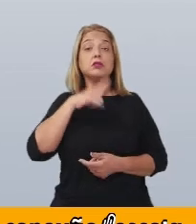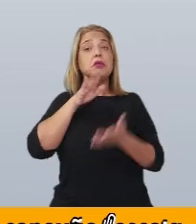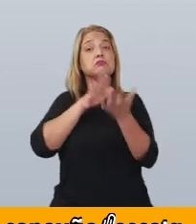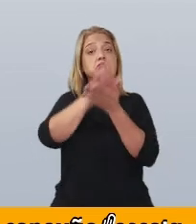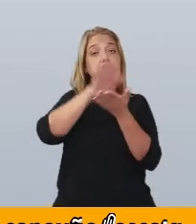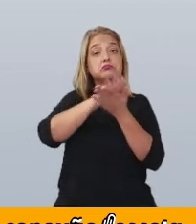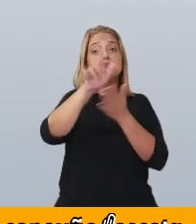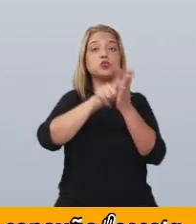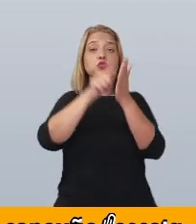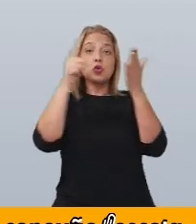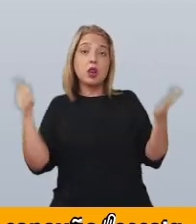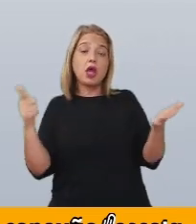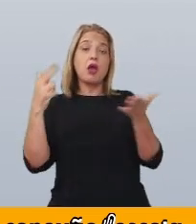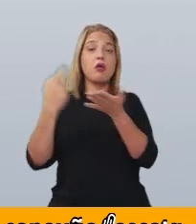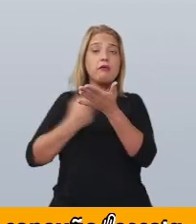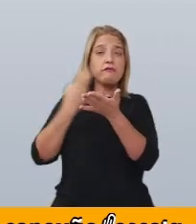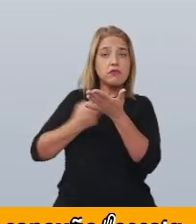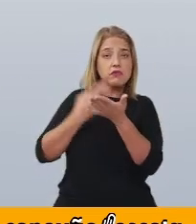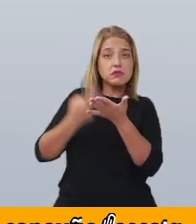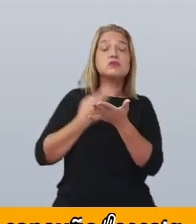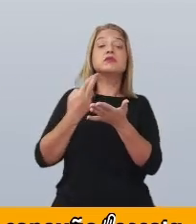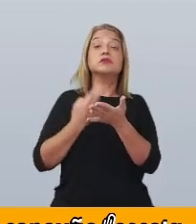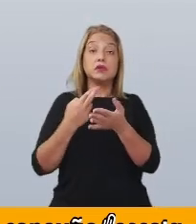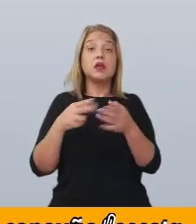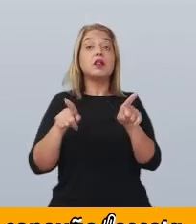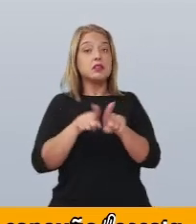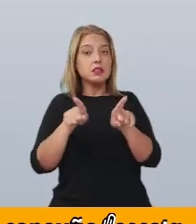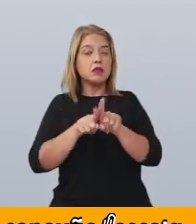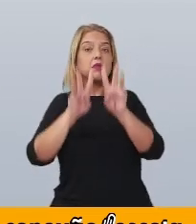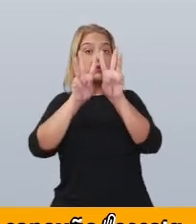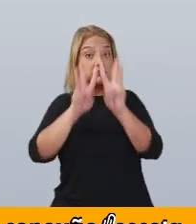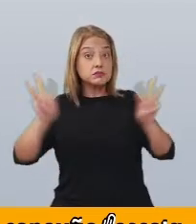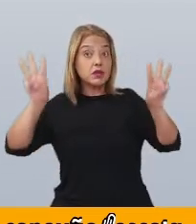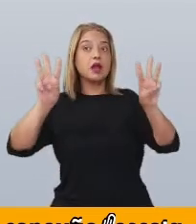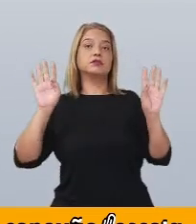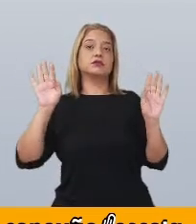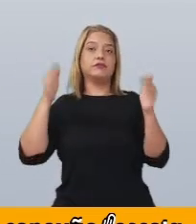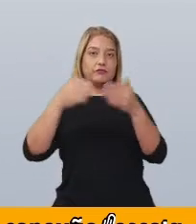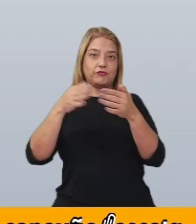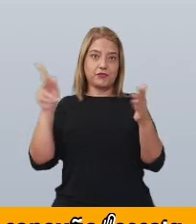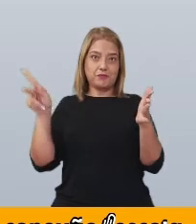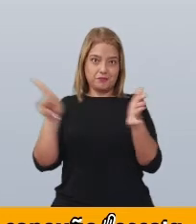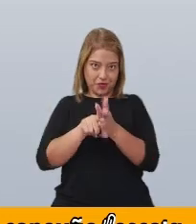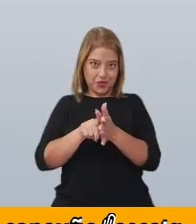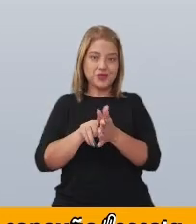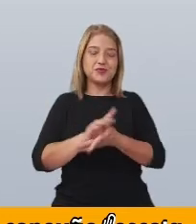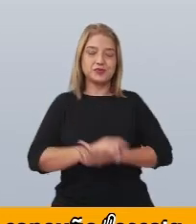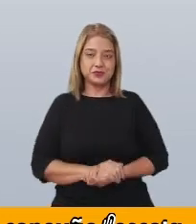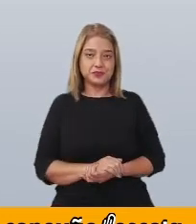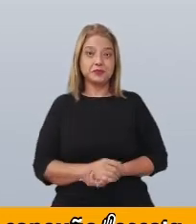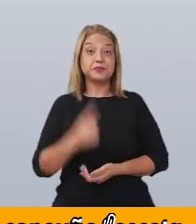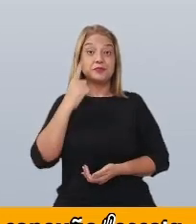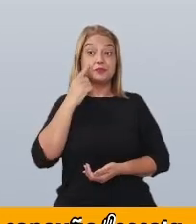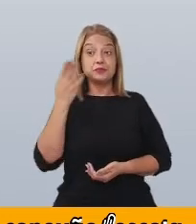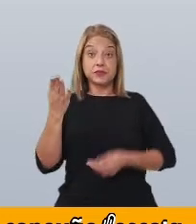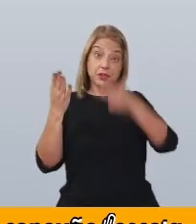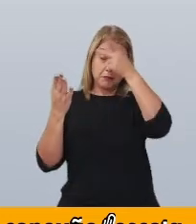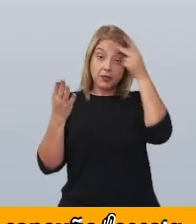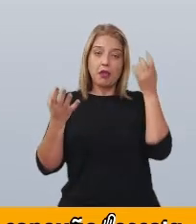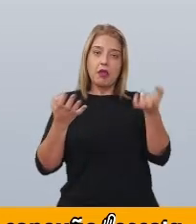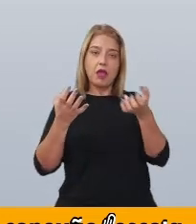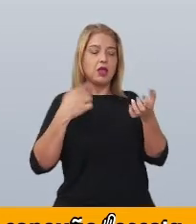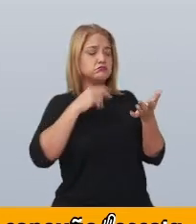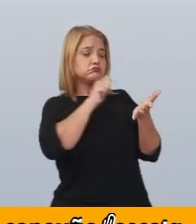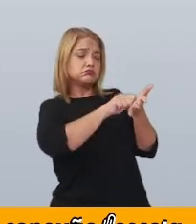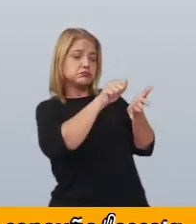em jornais, revistas e também em sites especializados. Para que o produtor da carta convença